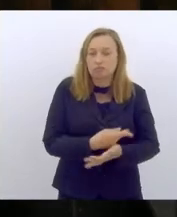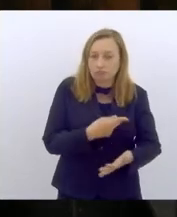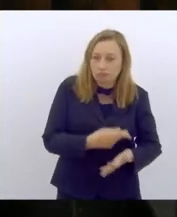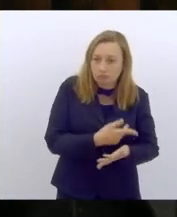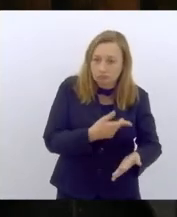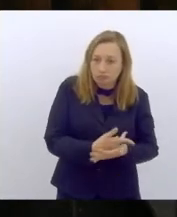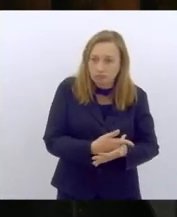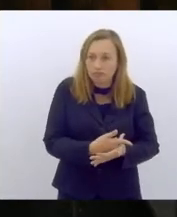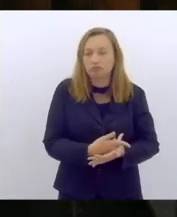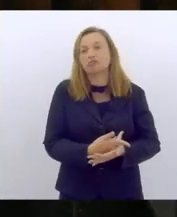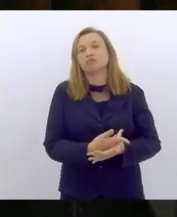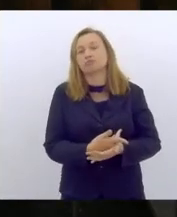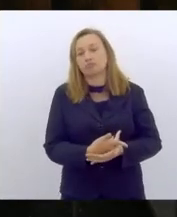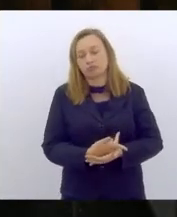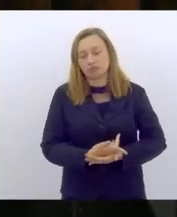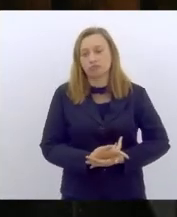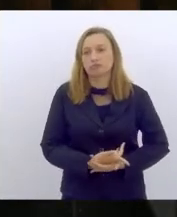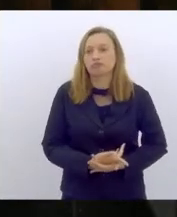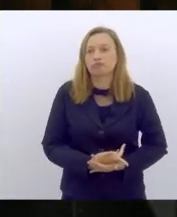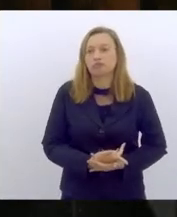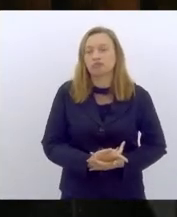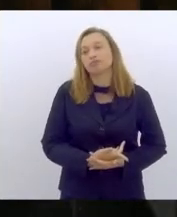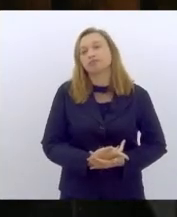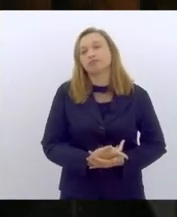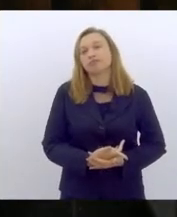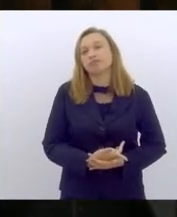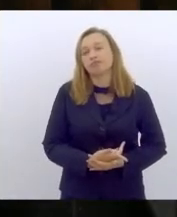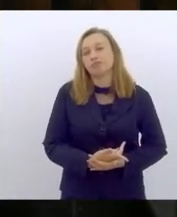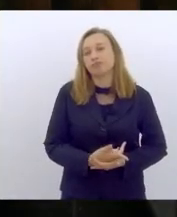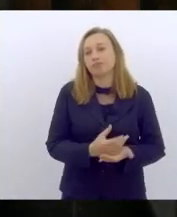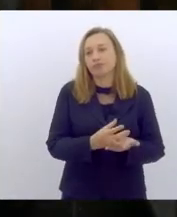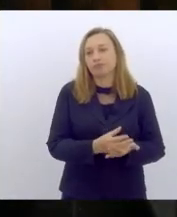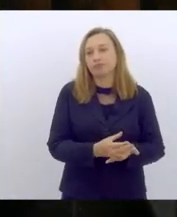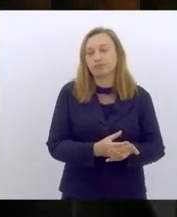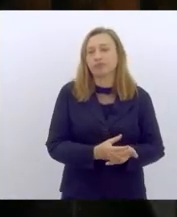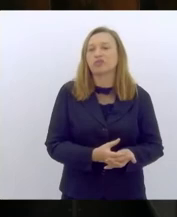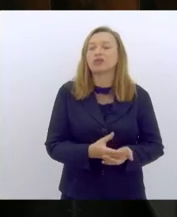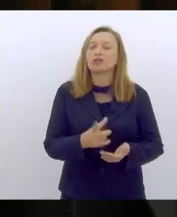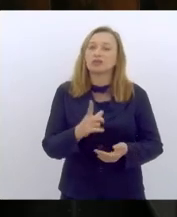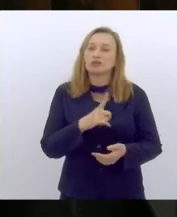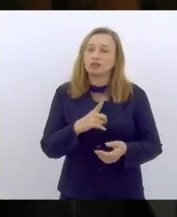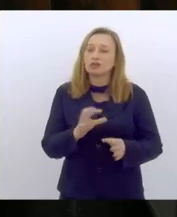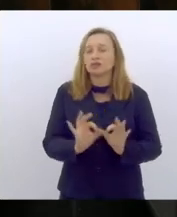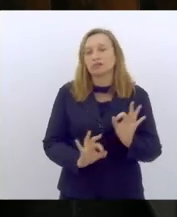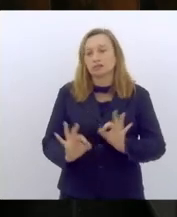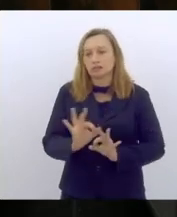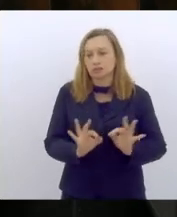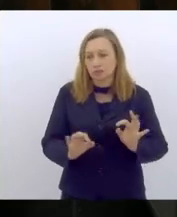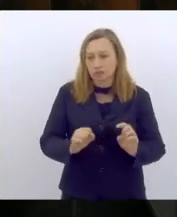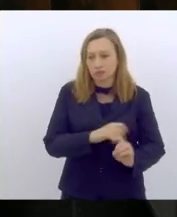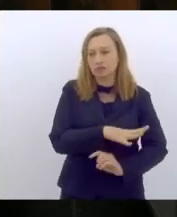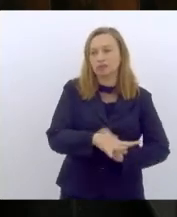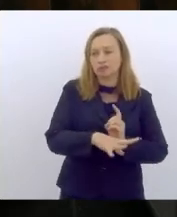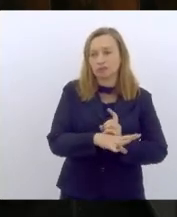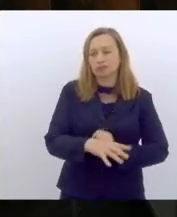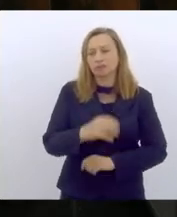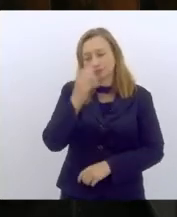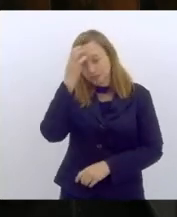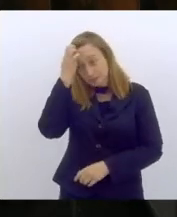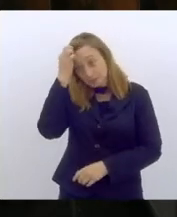a mesma apropriação indébita de recursos que tem as organizações sociais